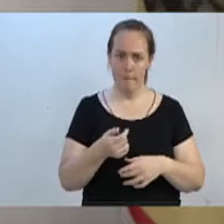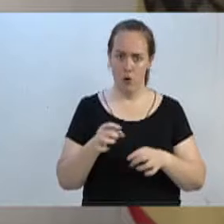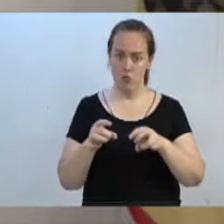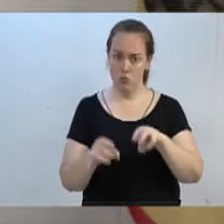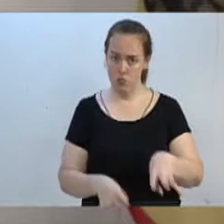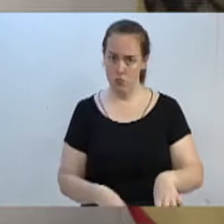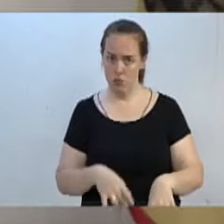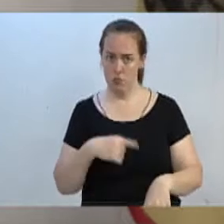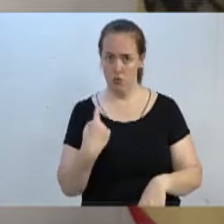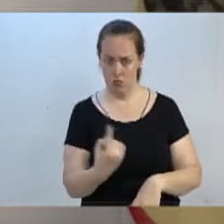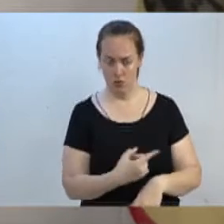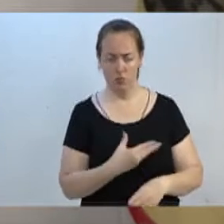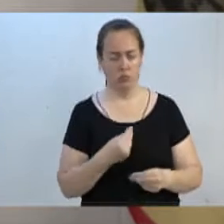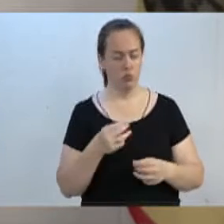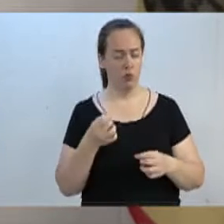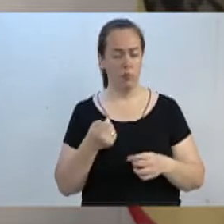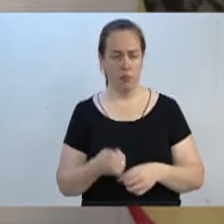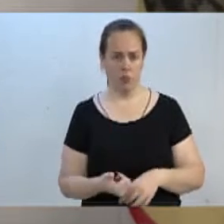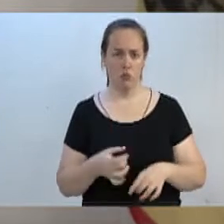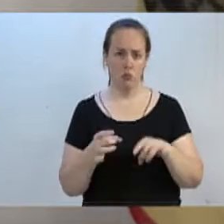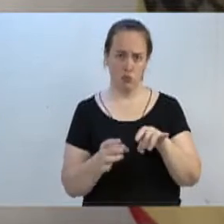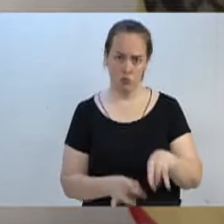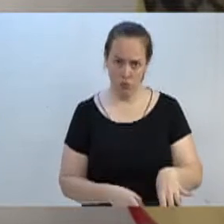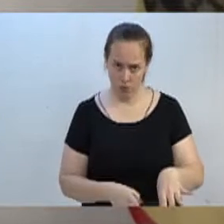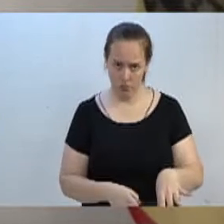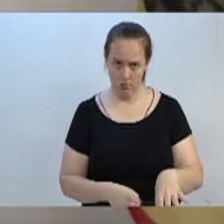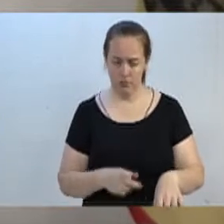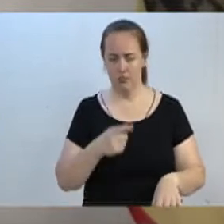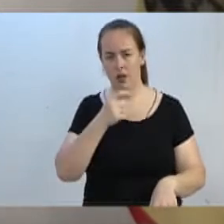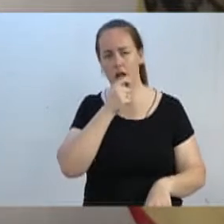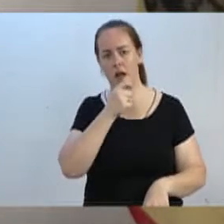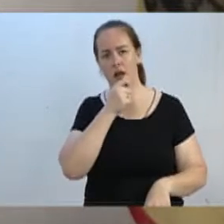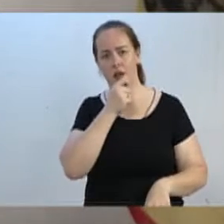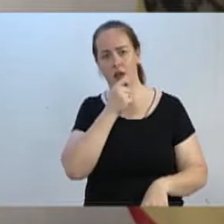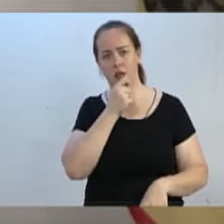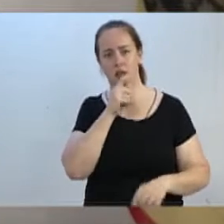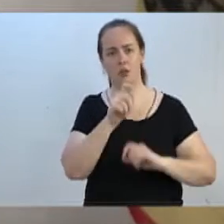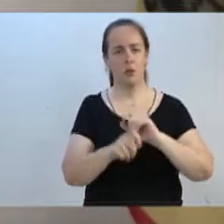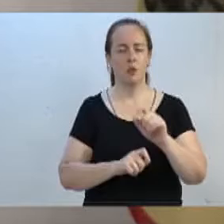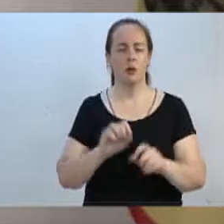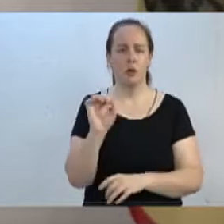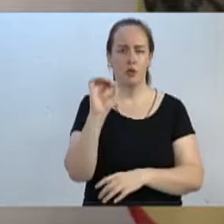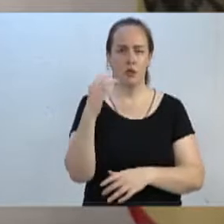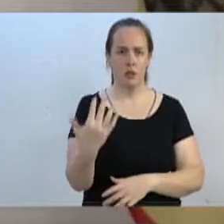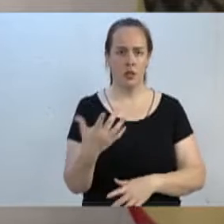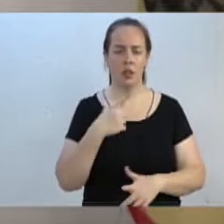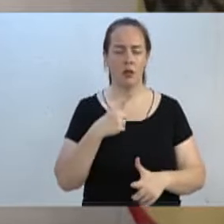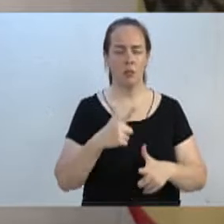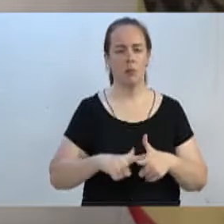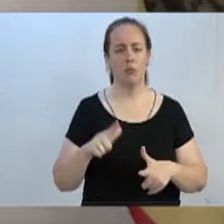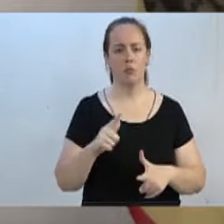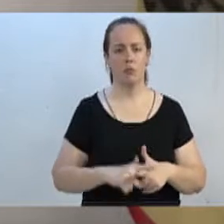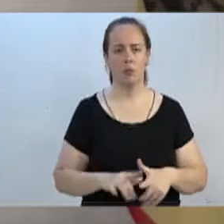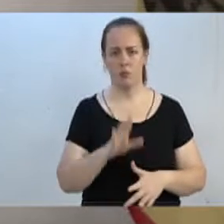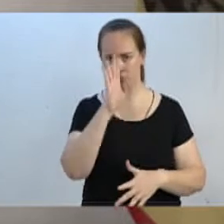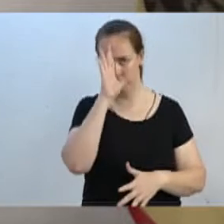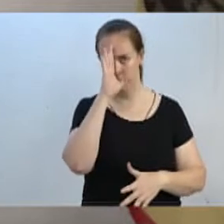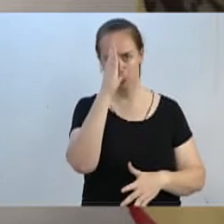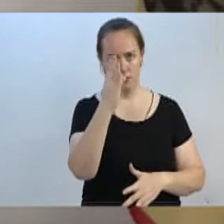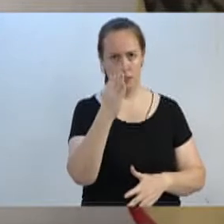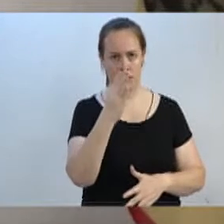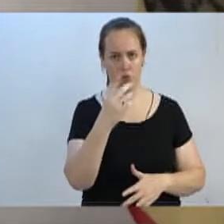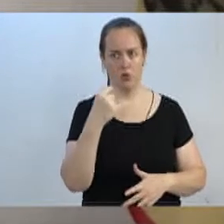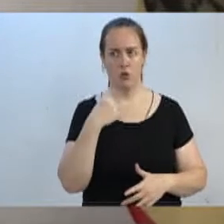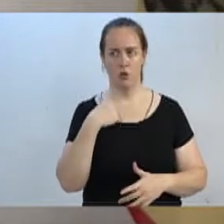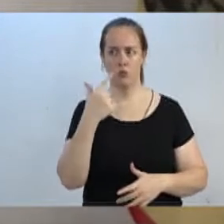para nós, mas muito pouco mesmo, ainda nós temos um problema, principalmente aqui, que eu